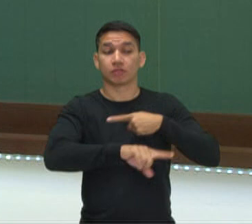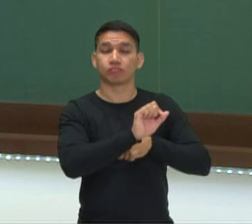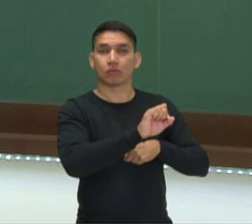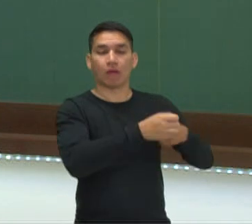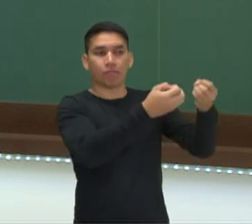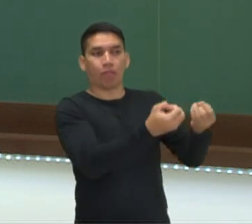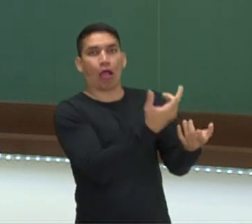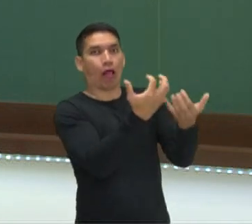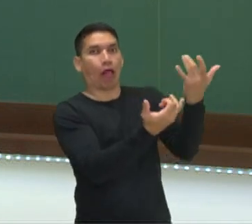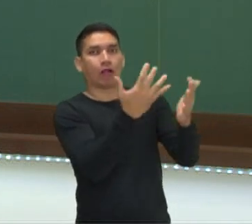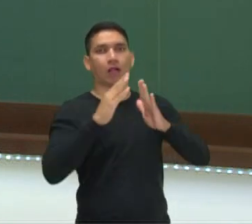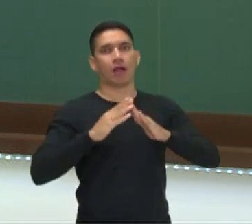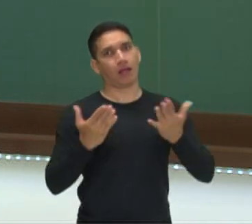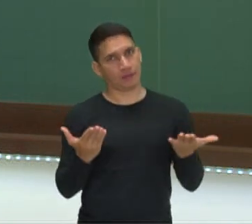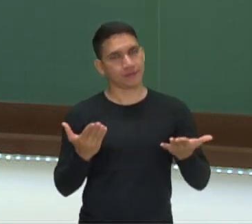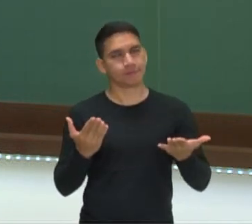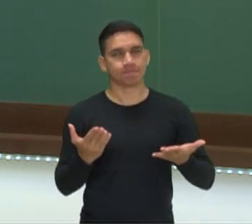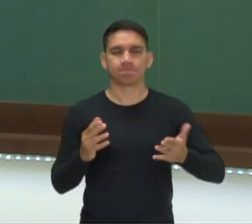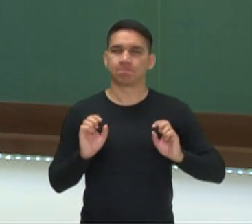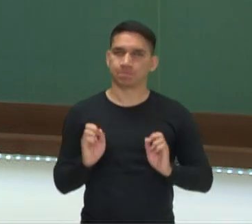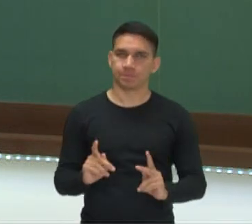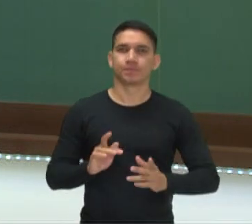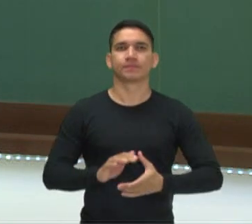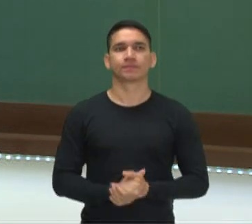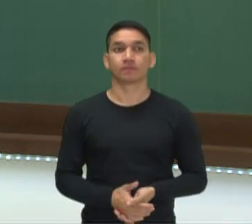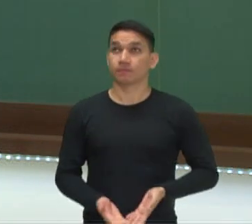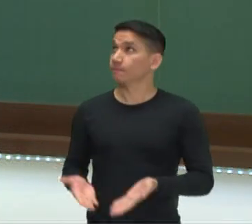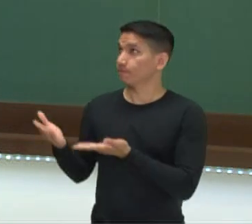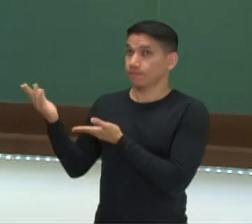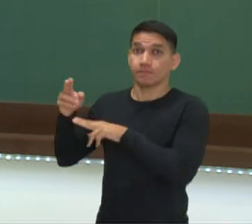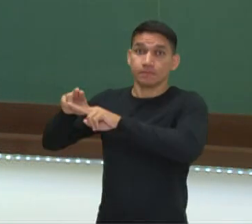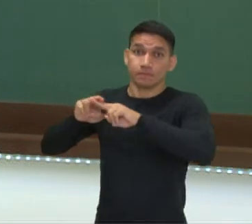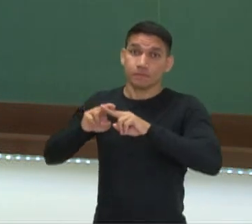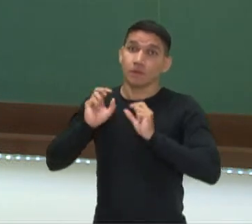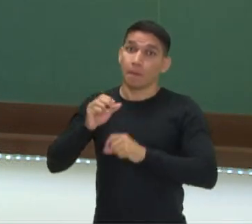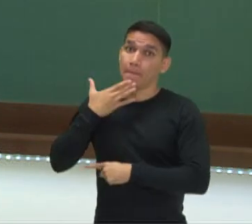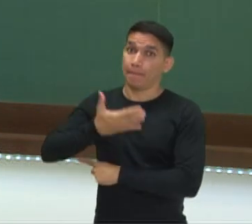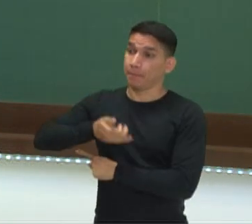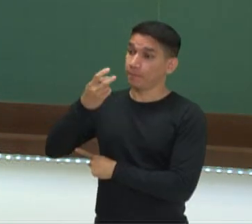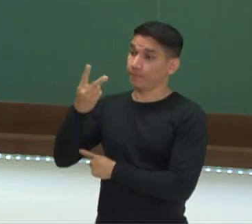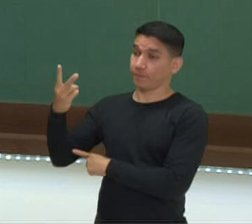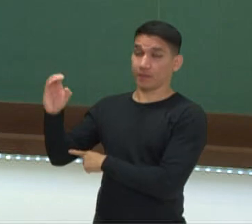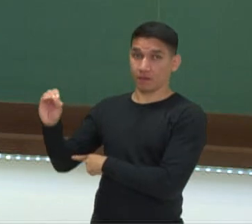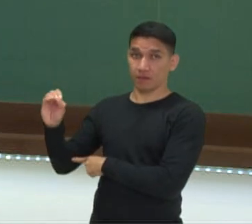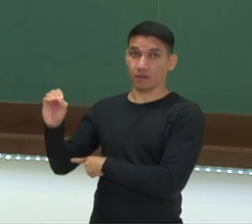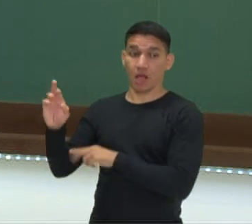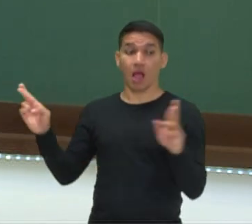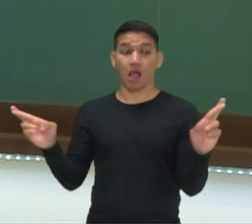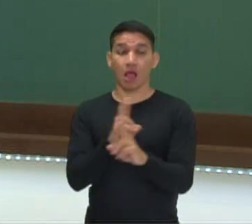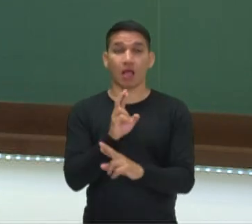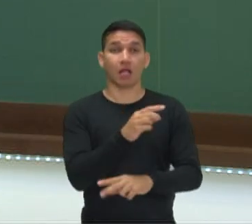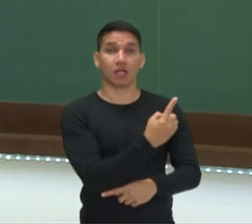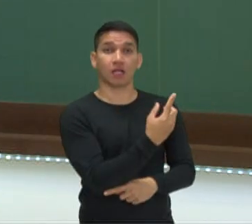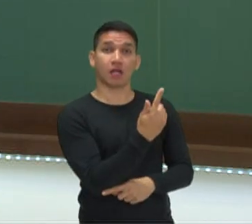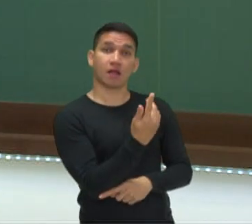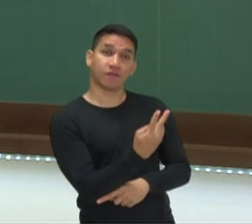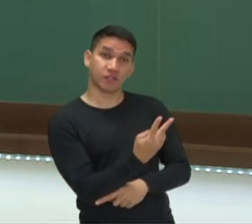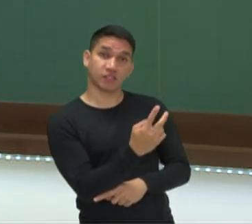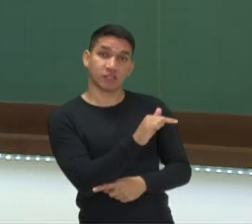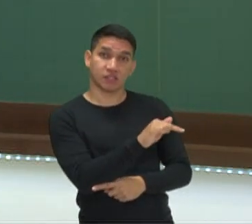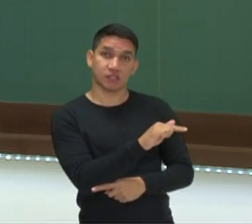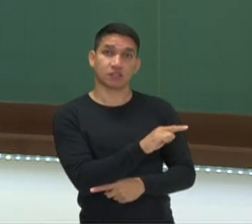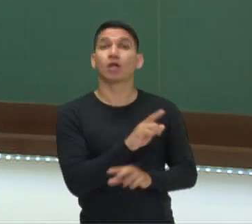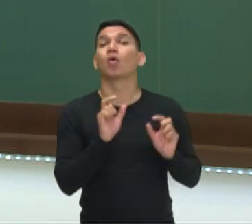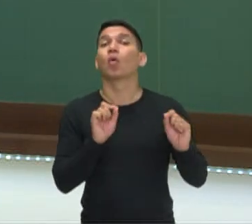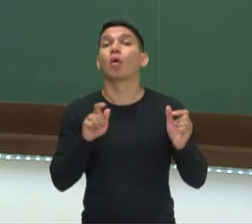causar um incêndio na nossa casa, tá? Então essa é a vantagem dos 220 em relação aos 127 volts. É a fiação elétrica e